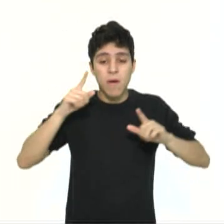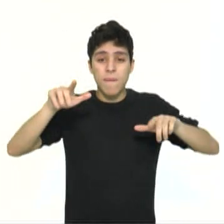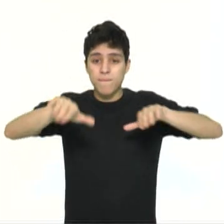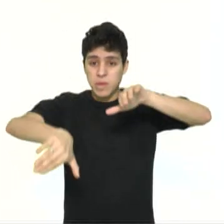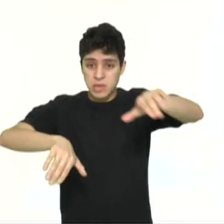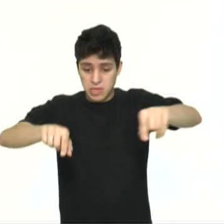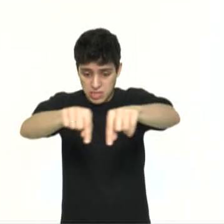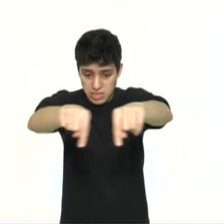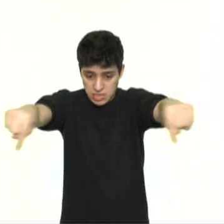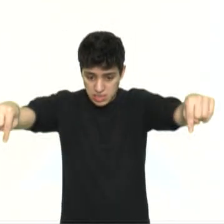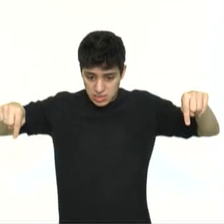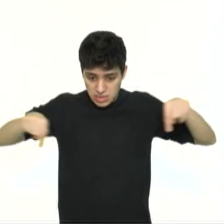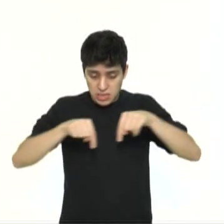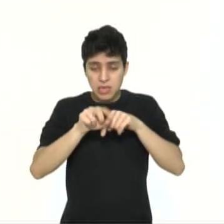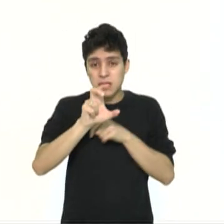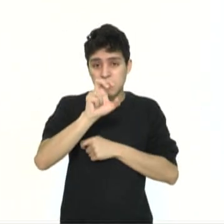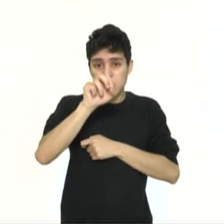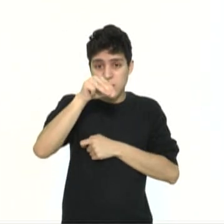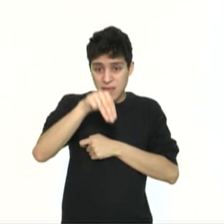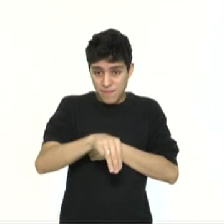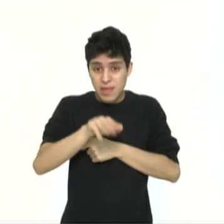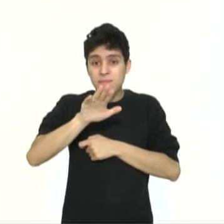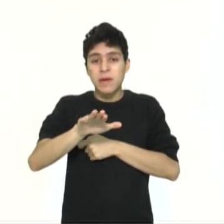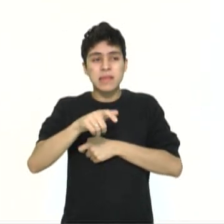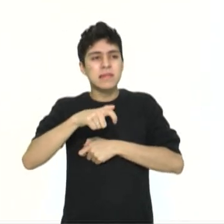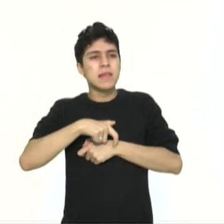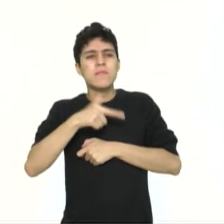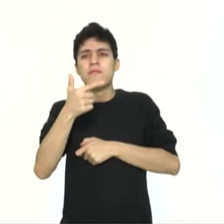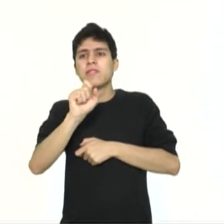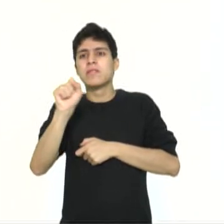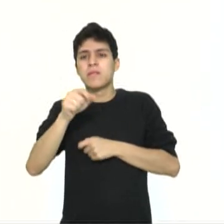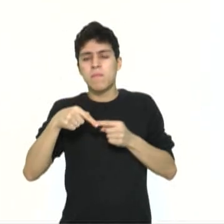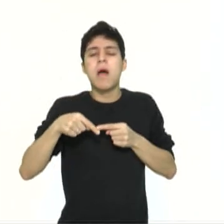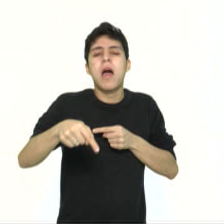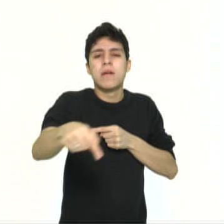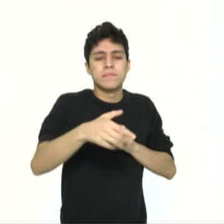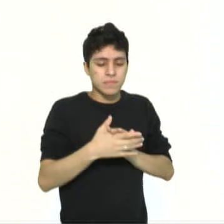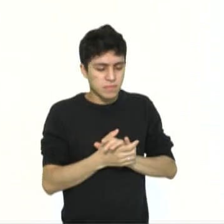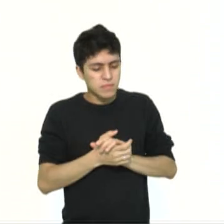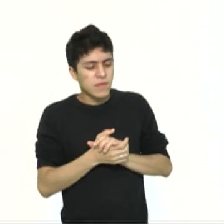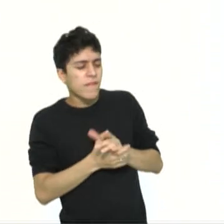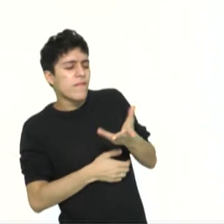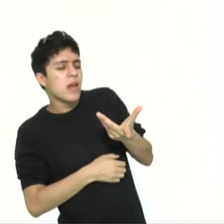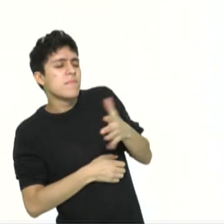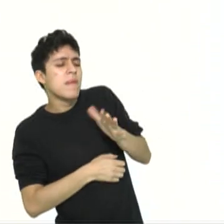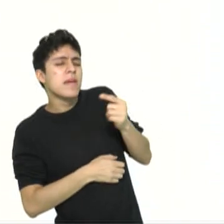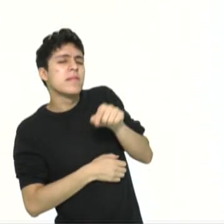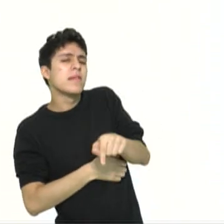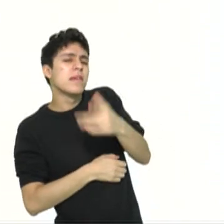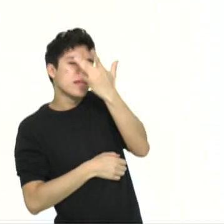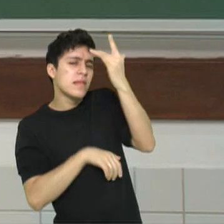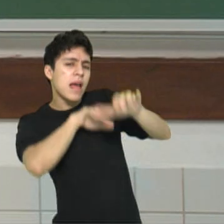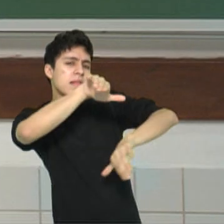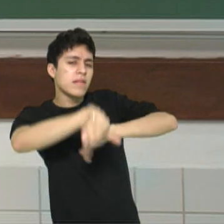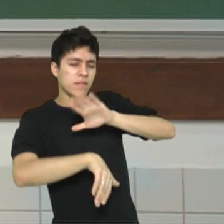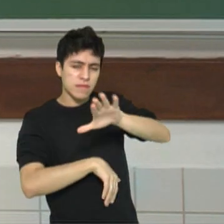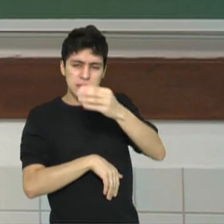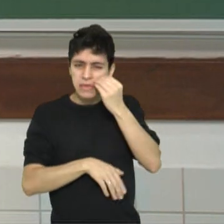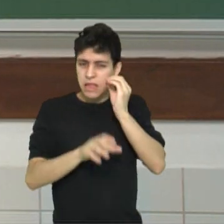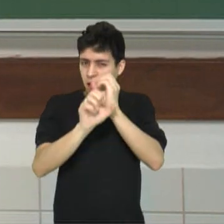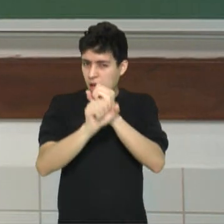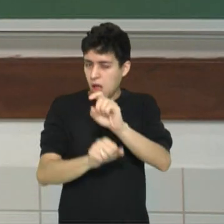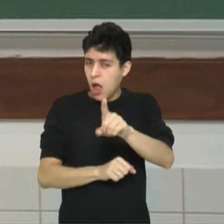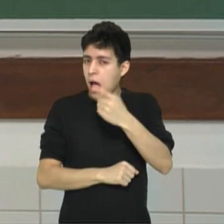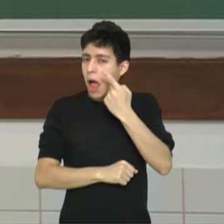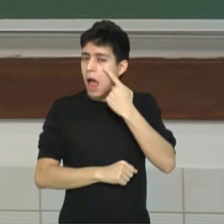em 25 segundos. Determine a velocidade média desse nadador. Então, vamos tentar fazer o cálculo?